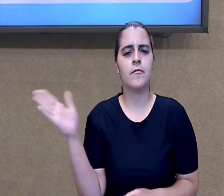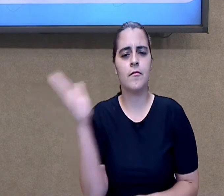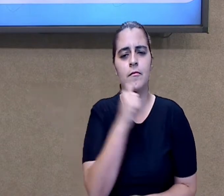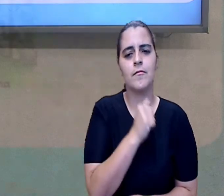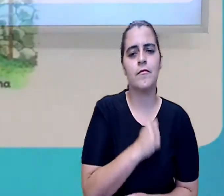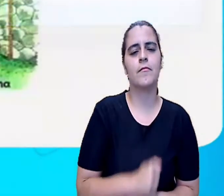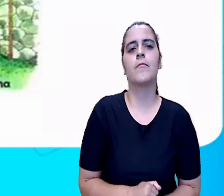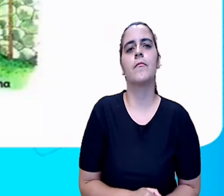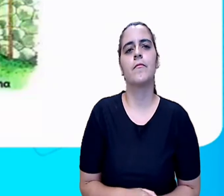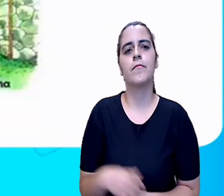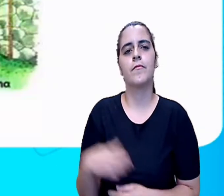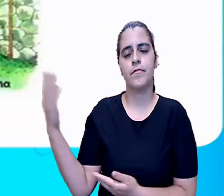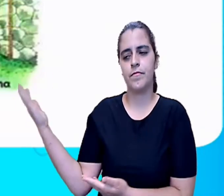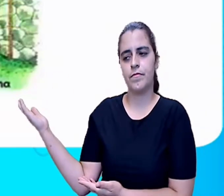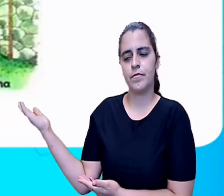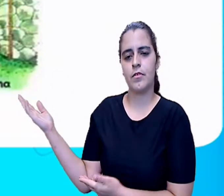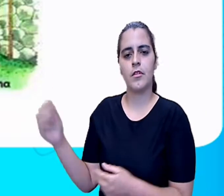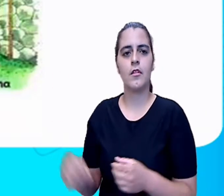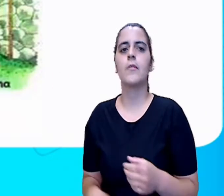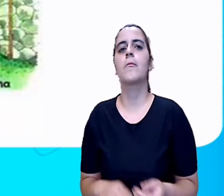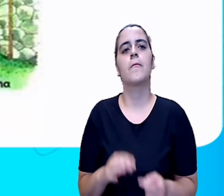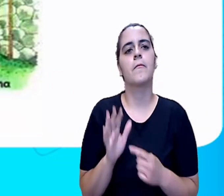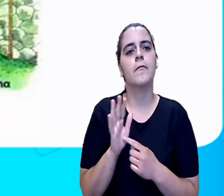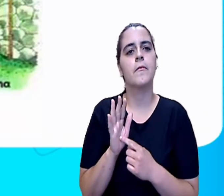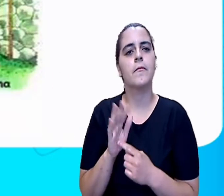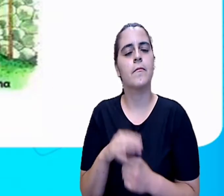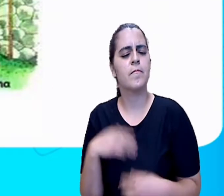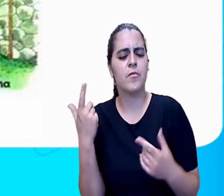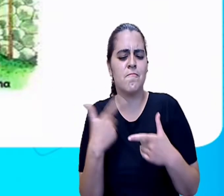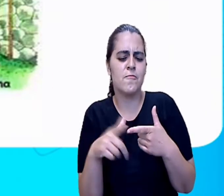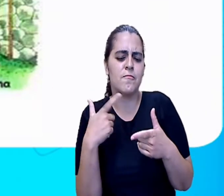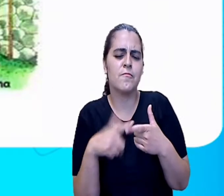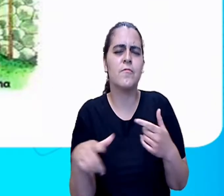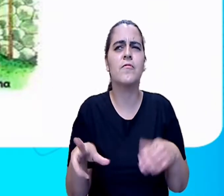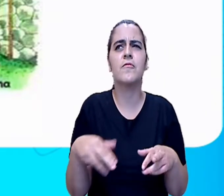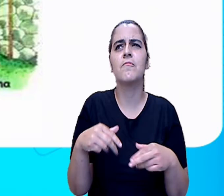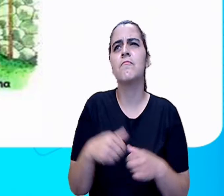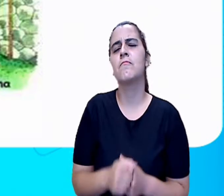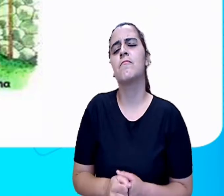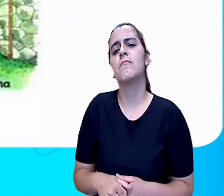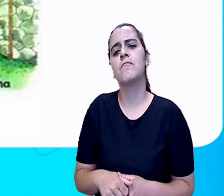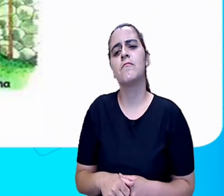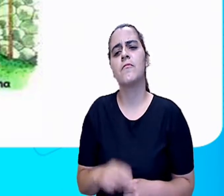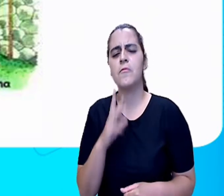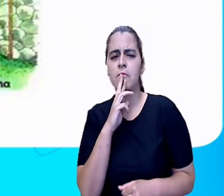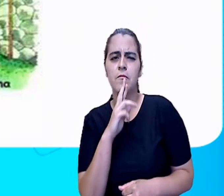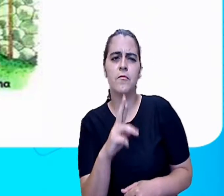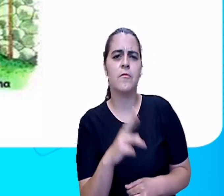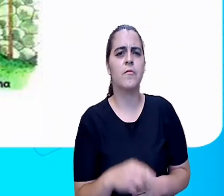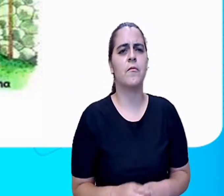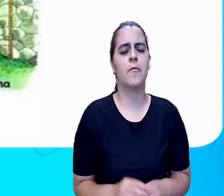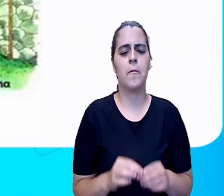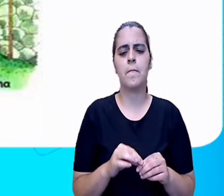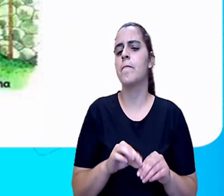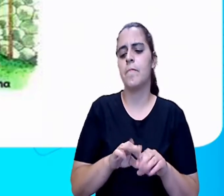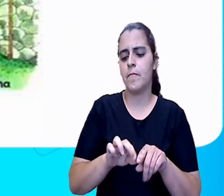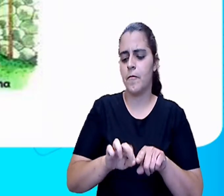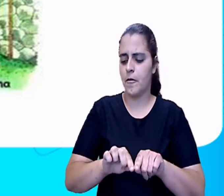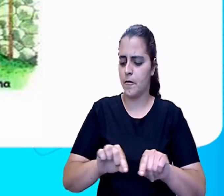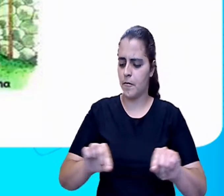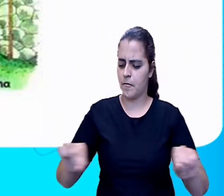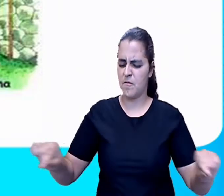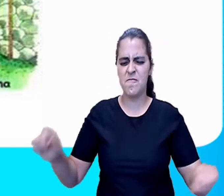lá. Depois apareceu outro problema para ser resolvido. O metro era reto